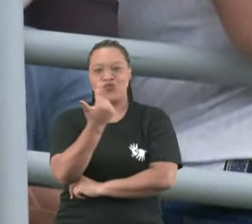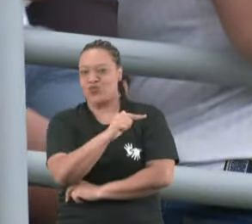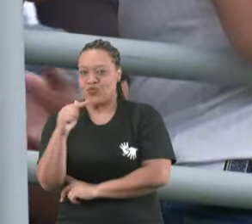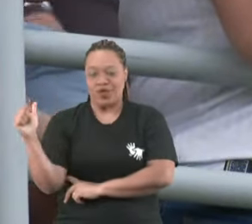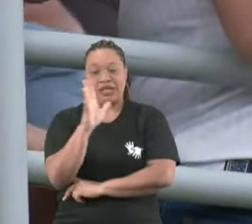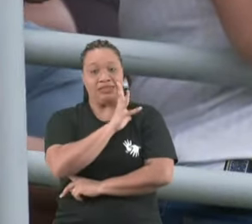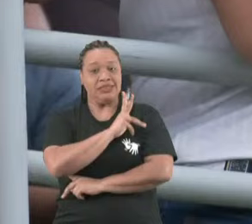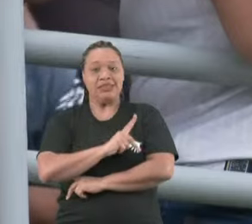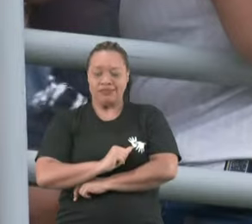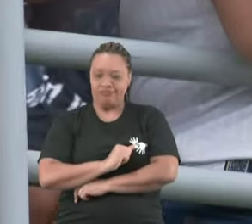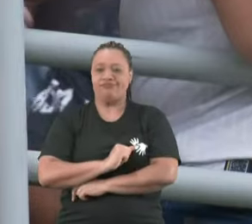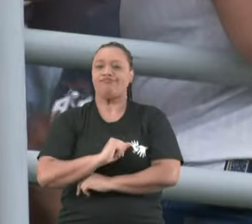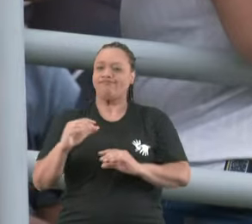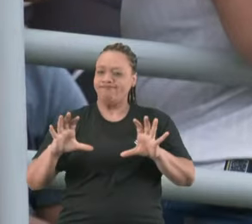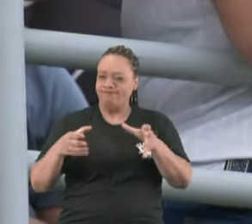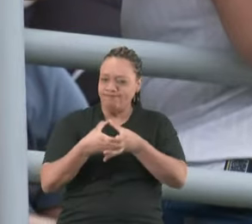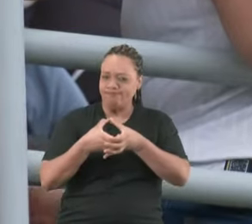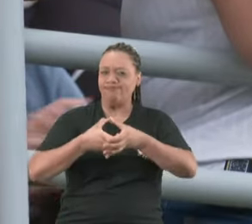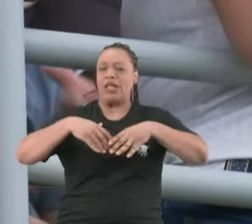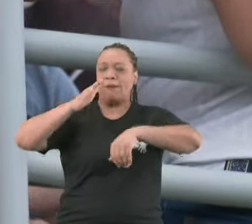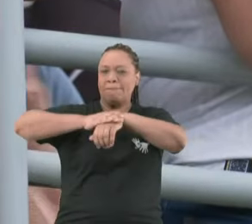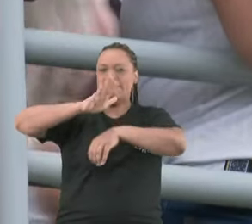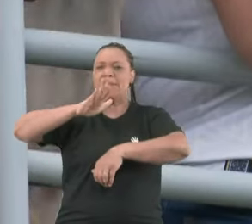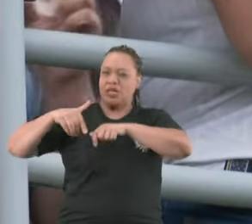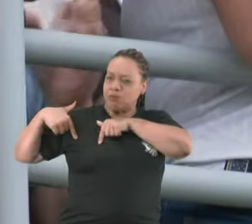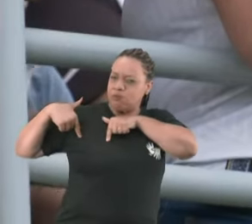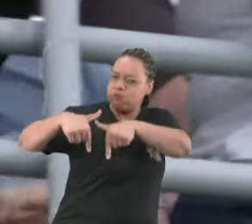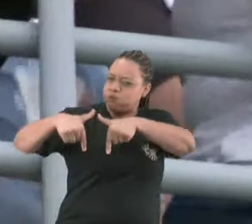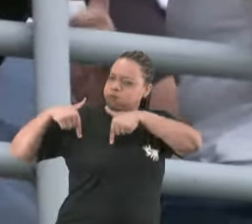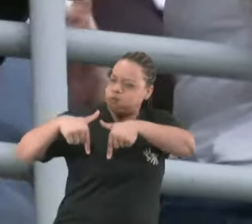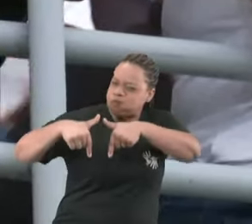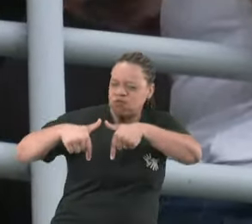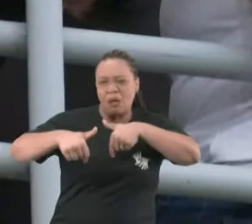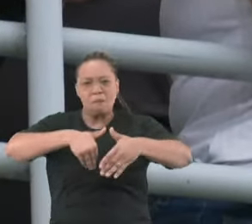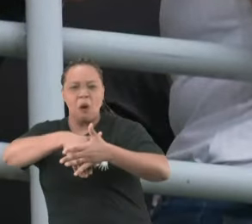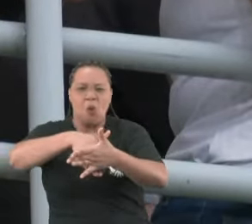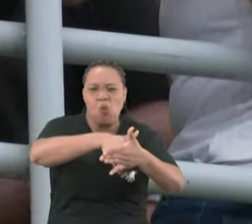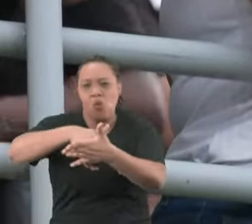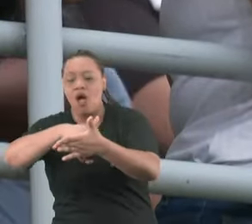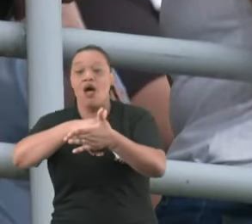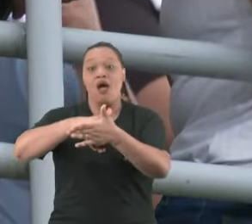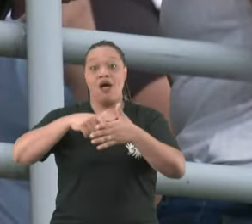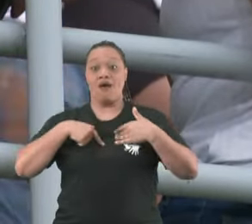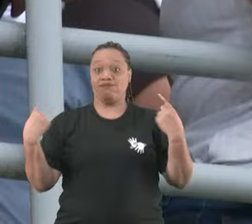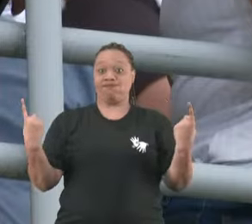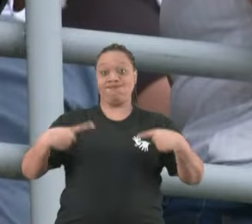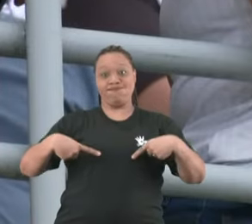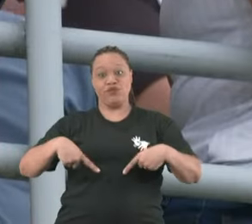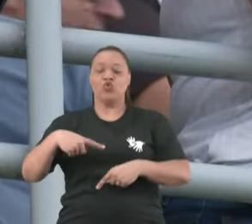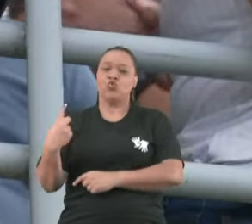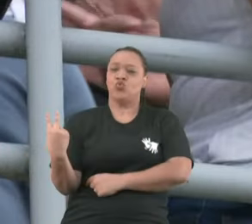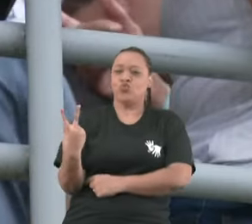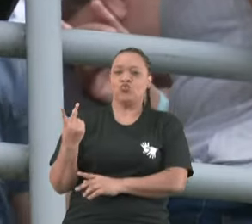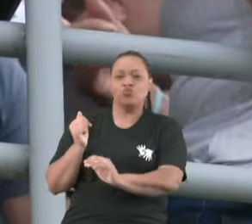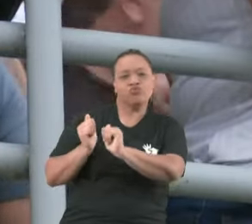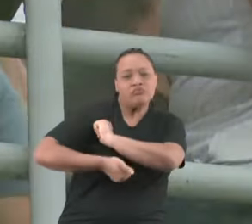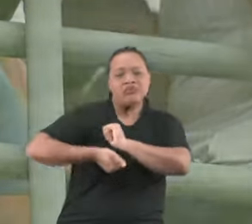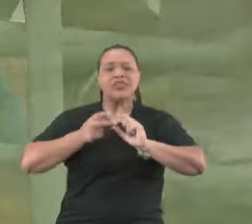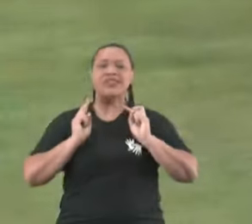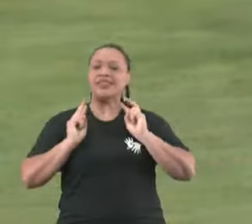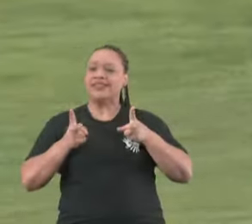um time mais consistente, mas em uma final, em dois jogos, eu sempre tendo a dizer